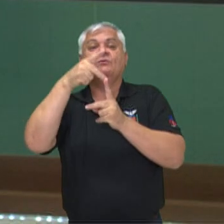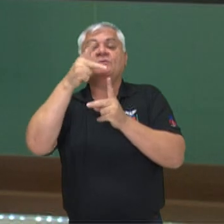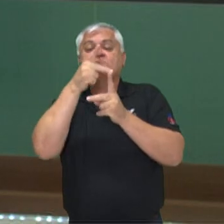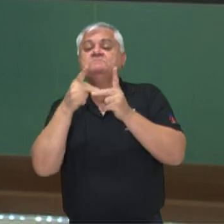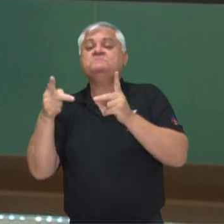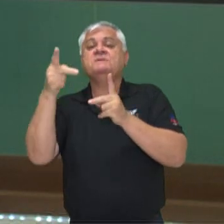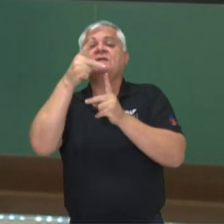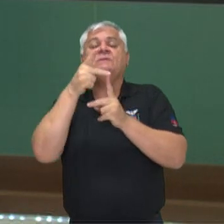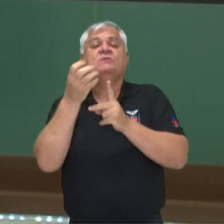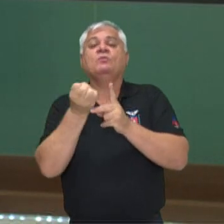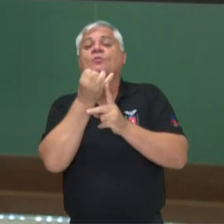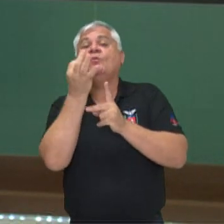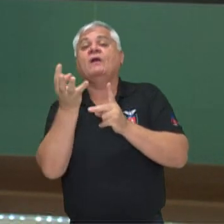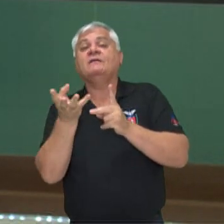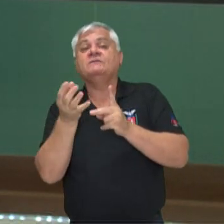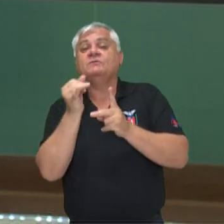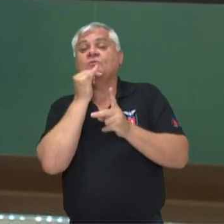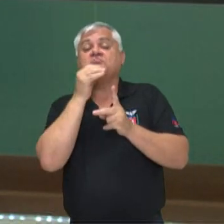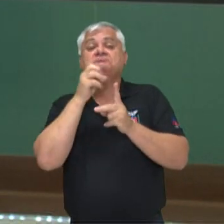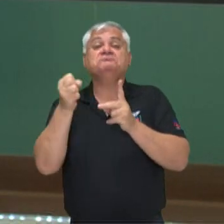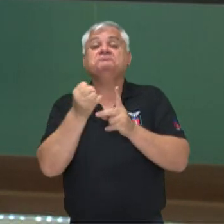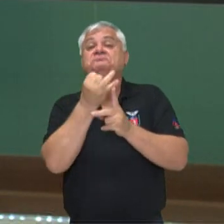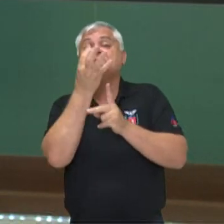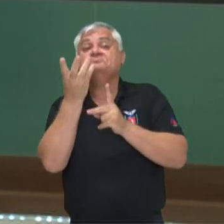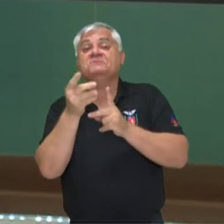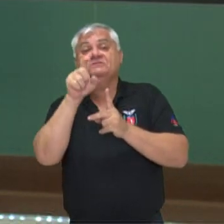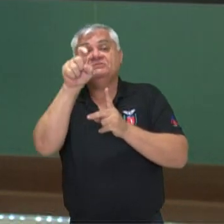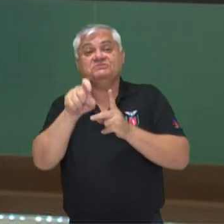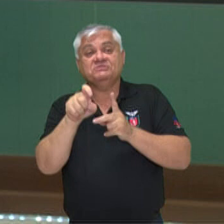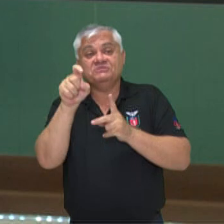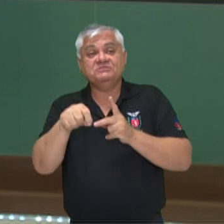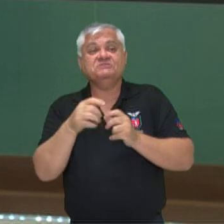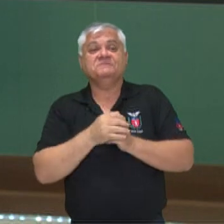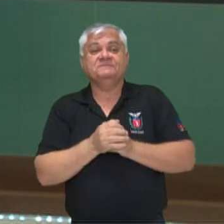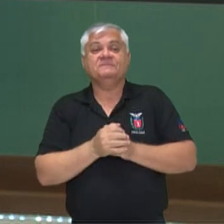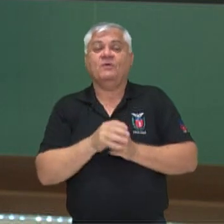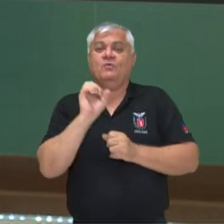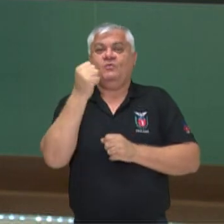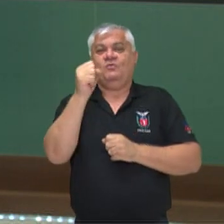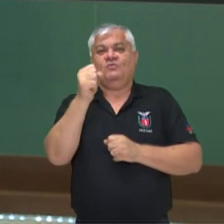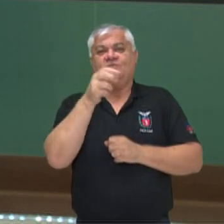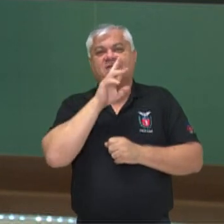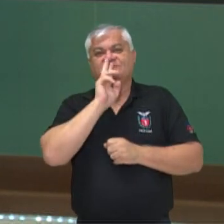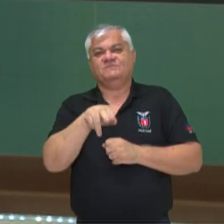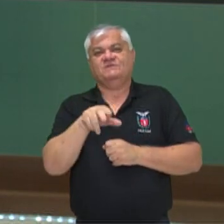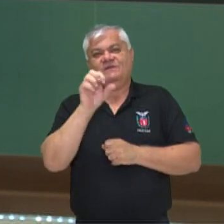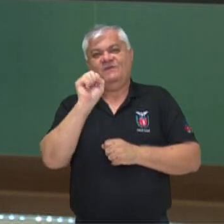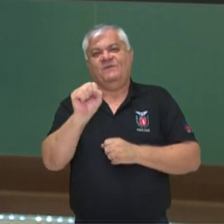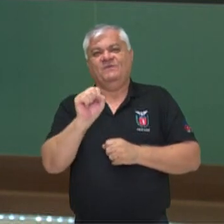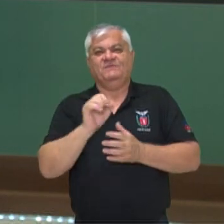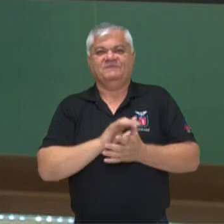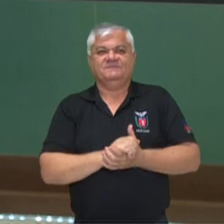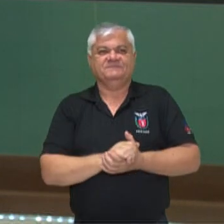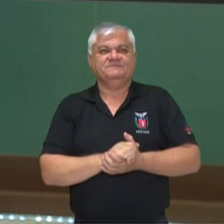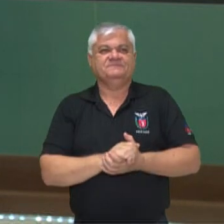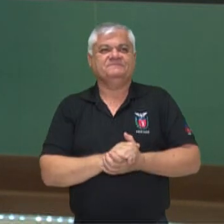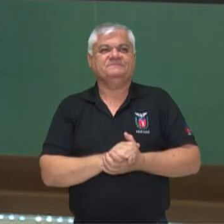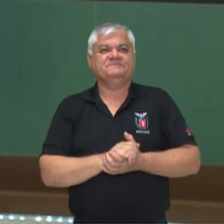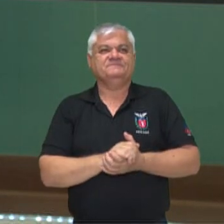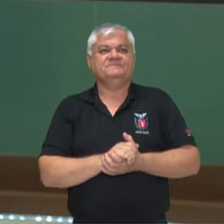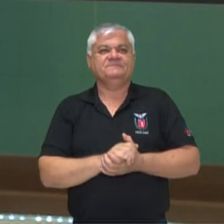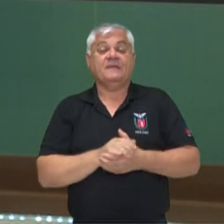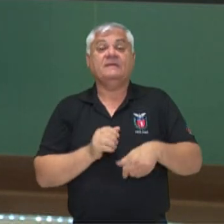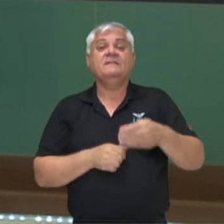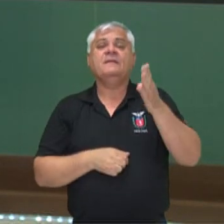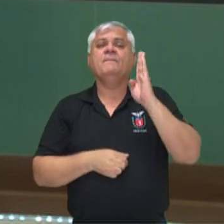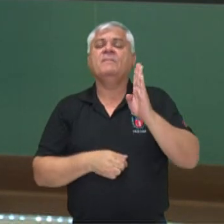qual a medida do lado do quadrado? Que é o x. Então, x é 8, a medida do lado do quadrado é 8. Na